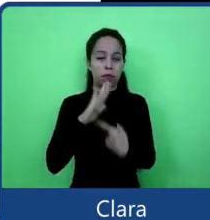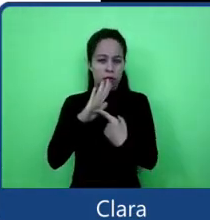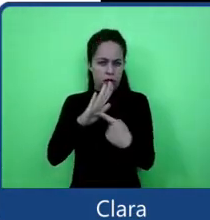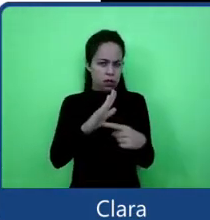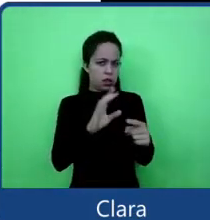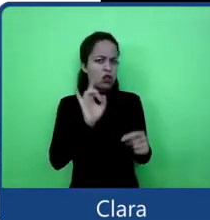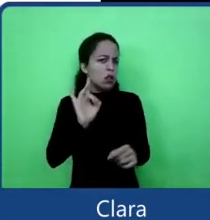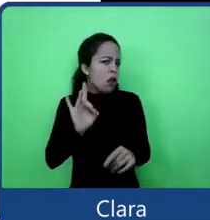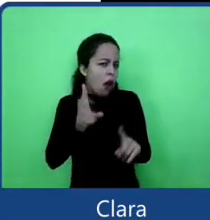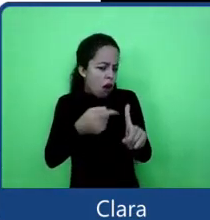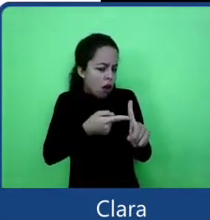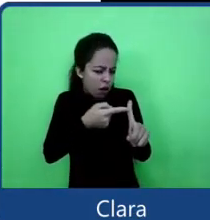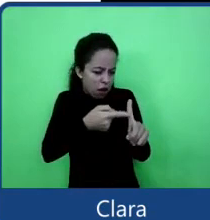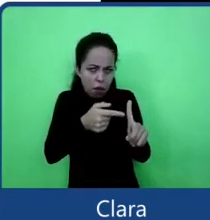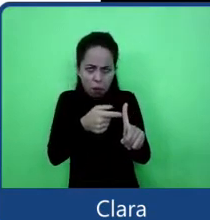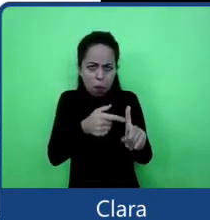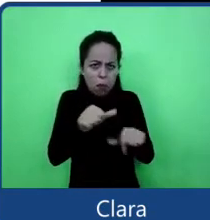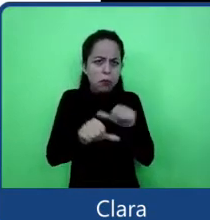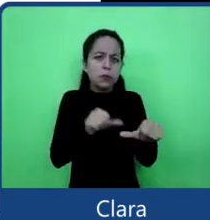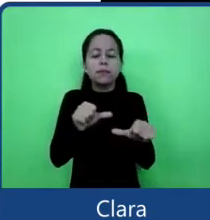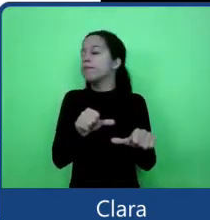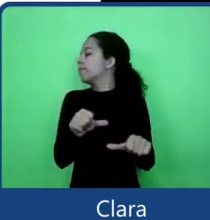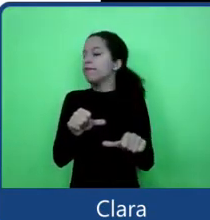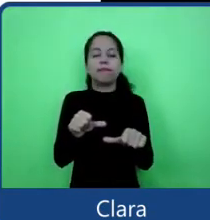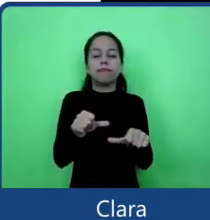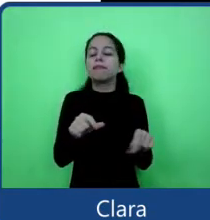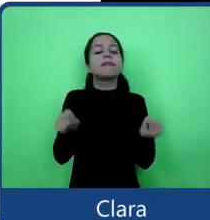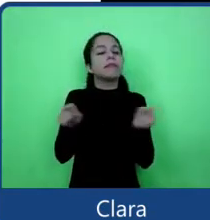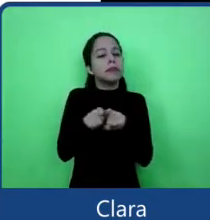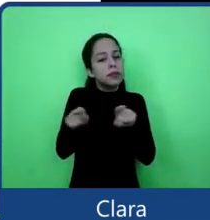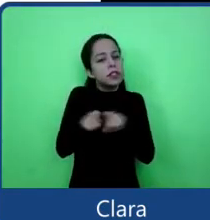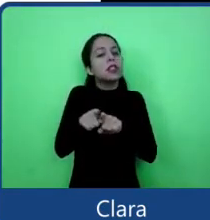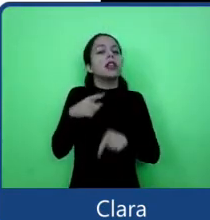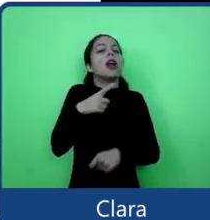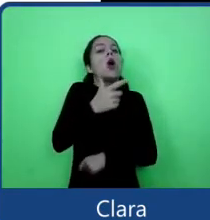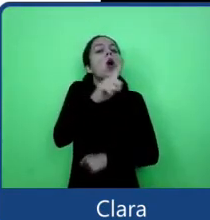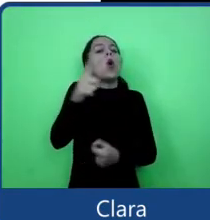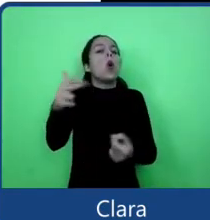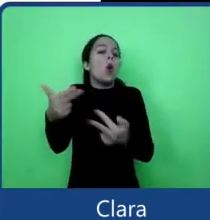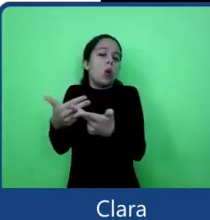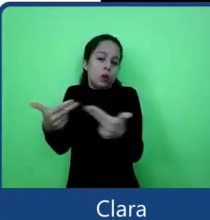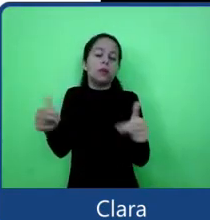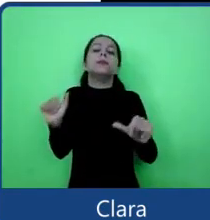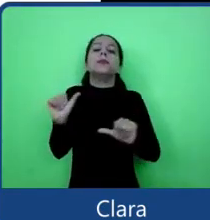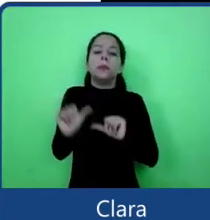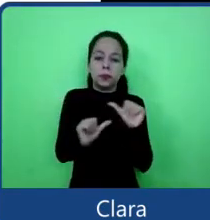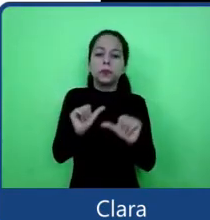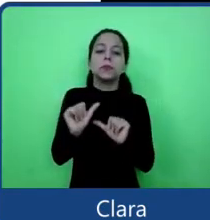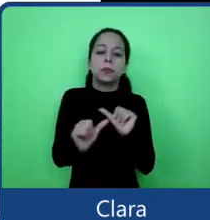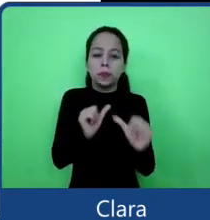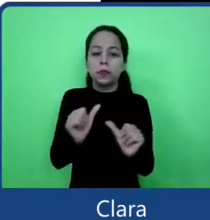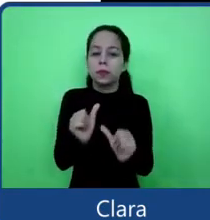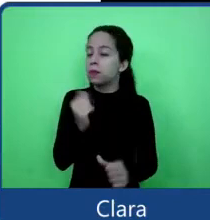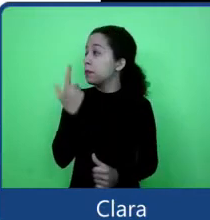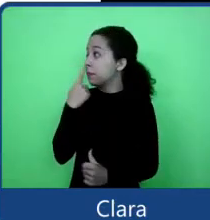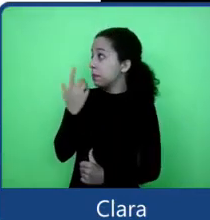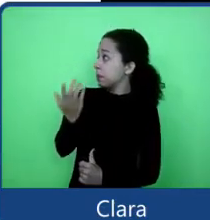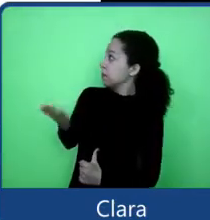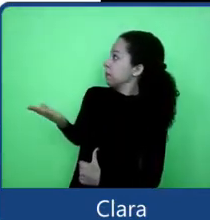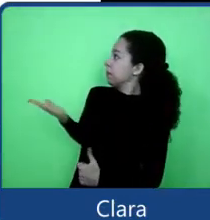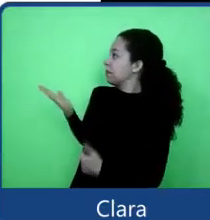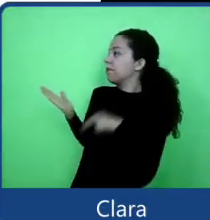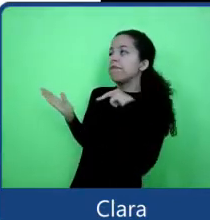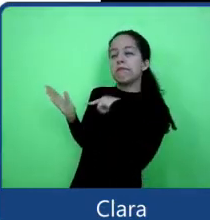A gente vê uma série de outras mudanças no planeta que coadunam, né, com essa